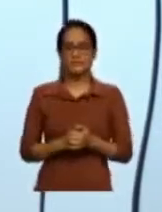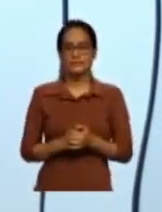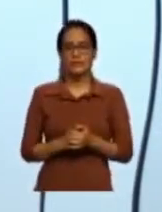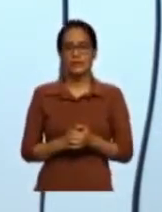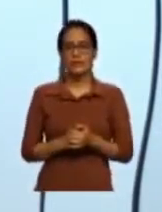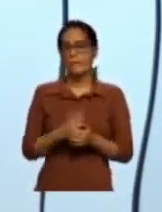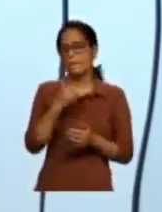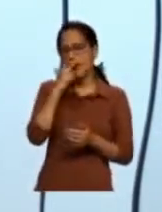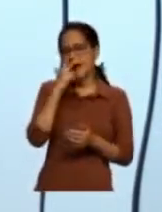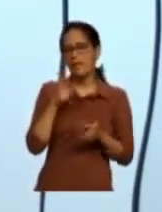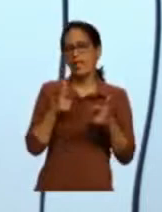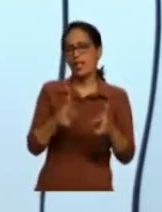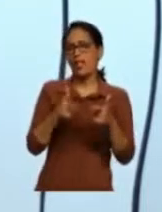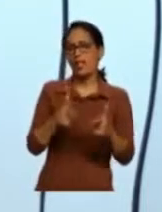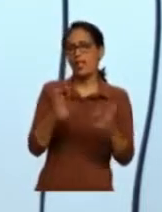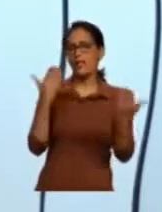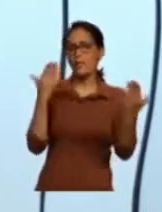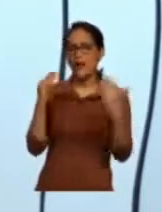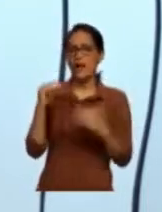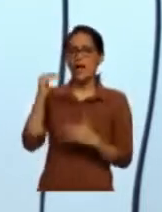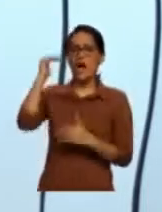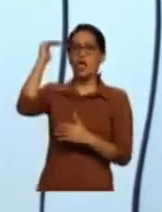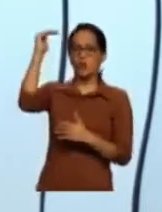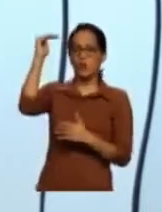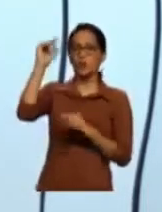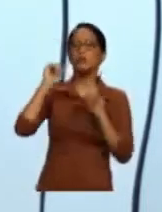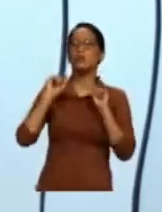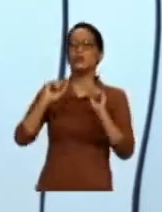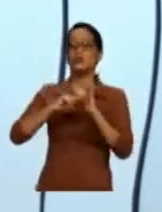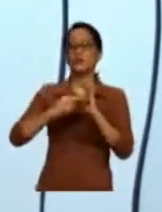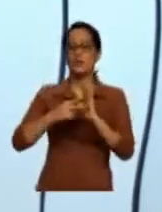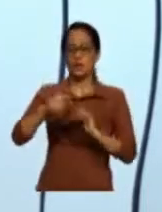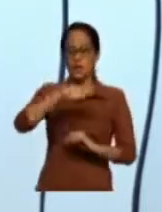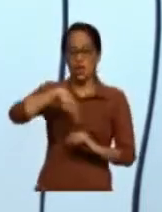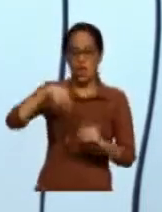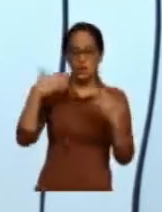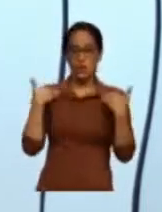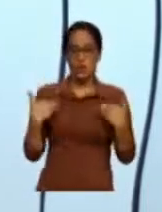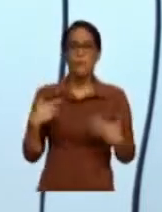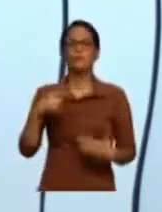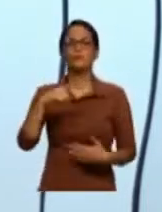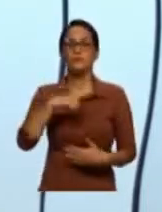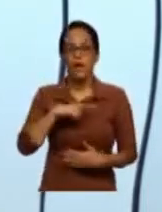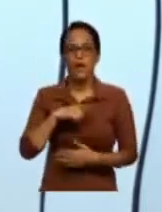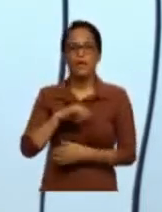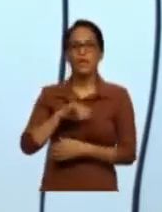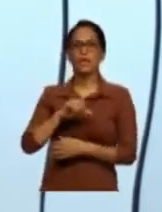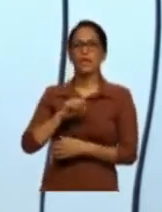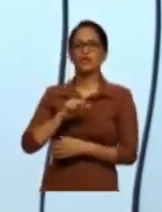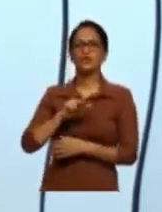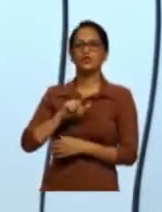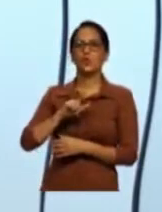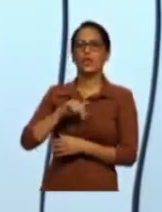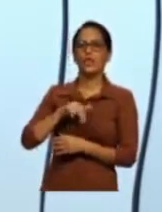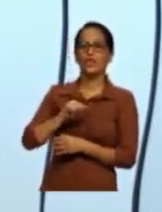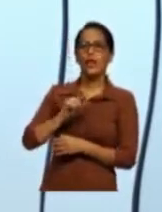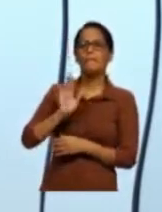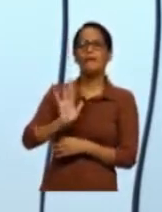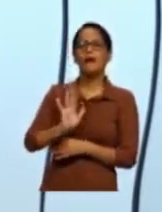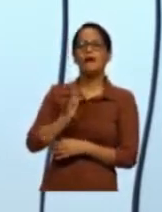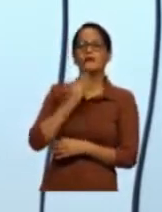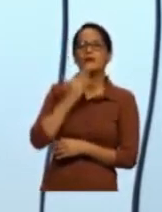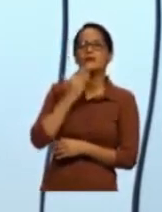adulto, onde o nosso corpo ele vai ter insulina, só que eu vou ter um defeito de